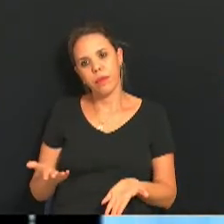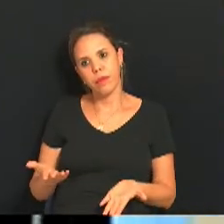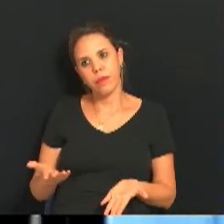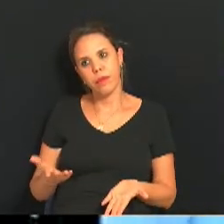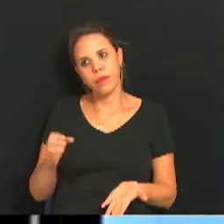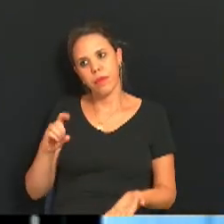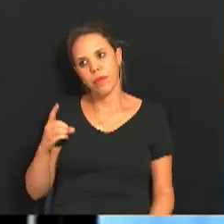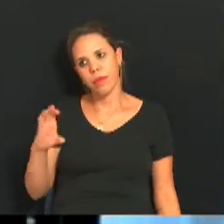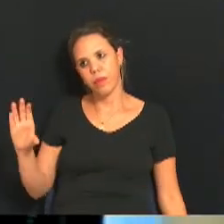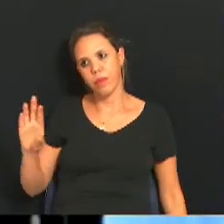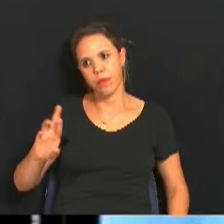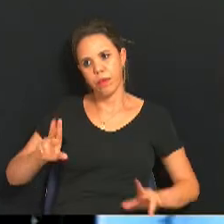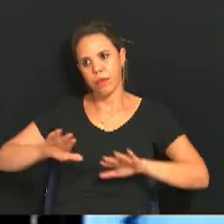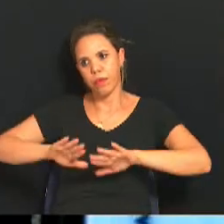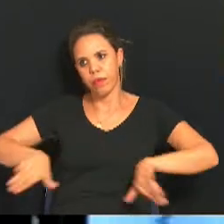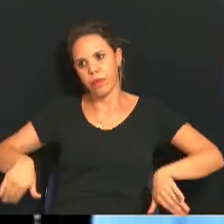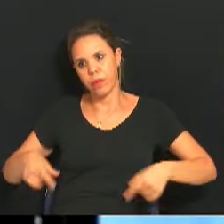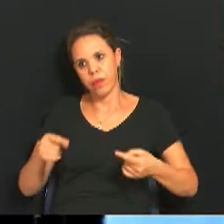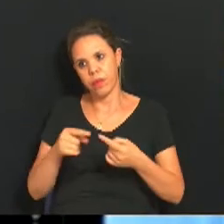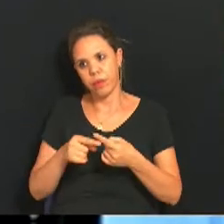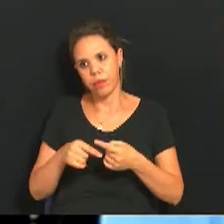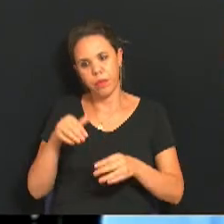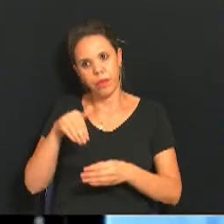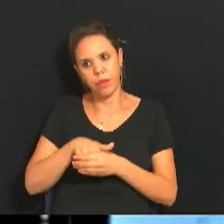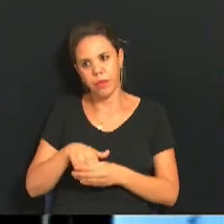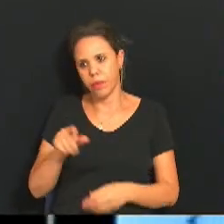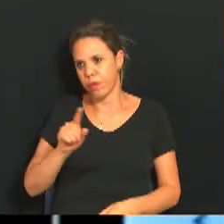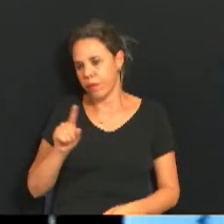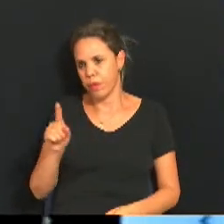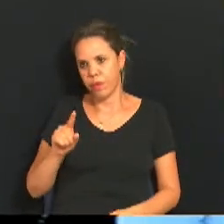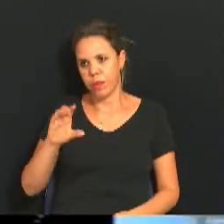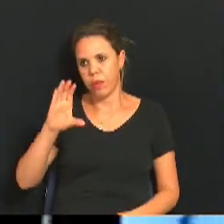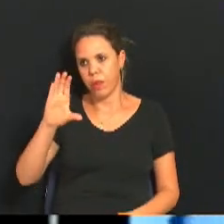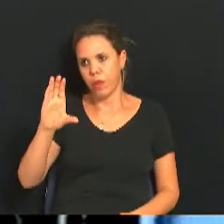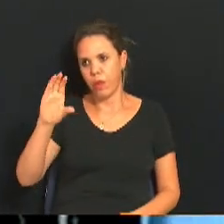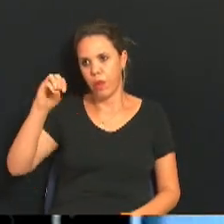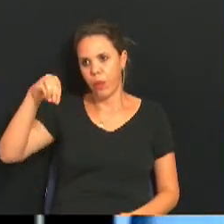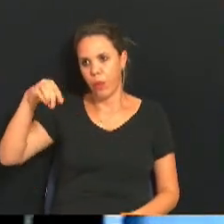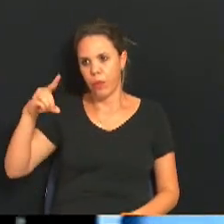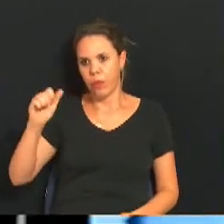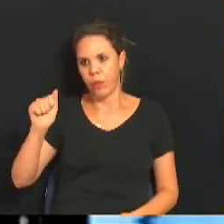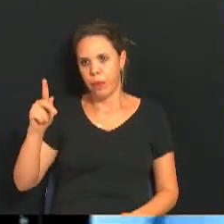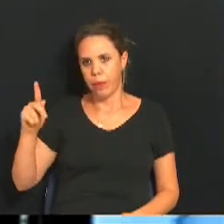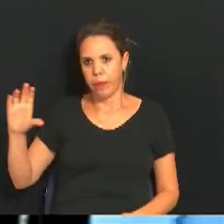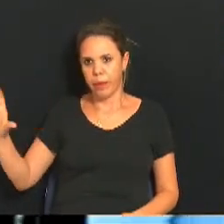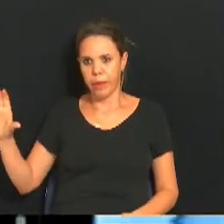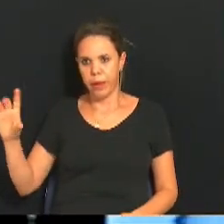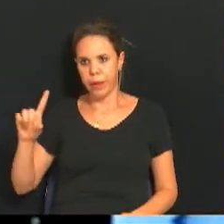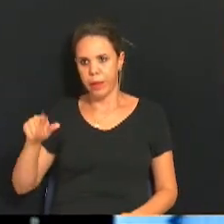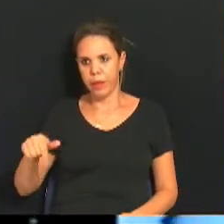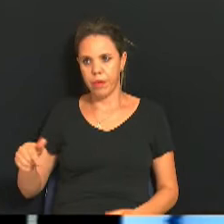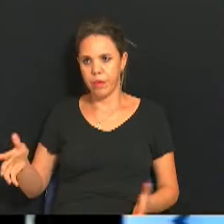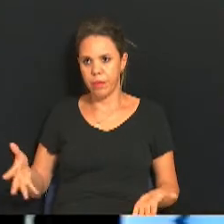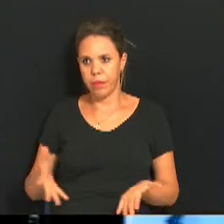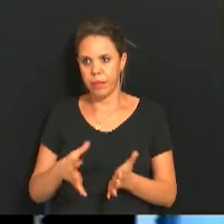pela dela aqui não foi objeto de votação com detalhe ele é uma inspiração